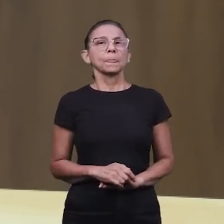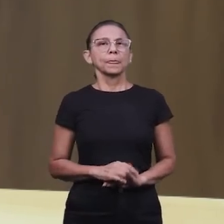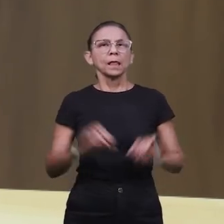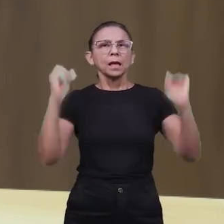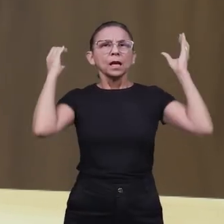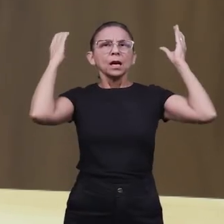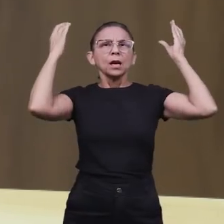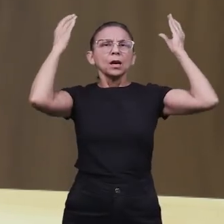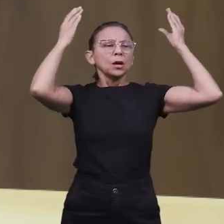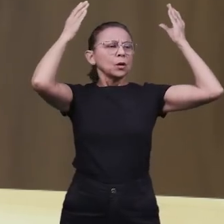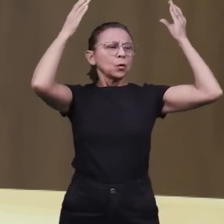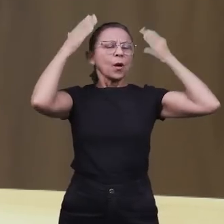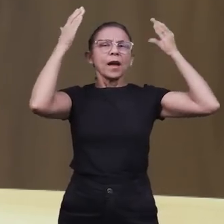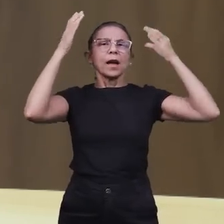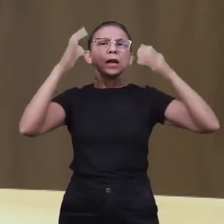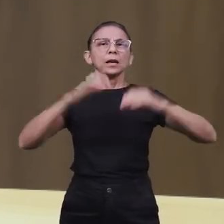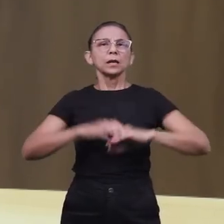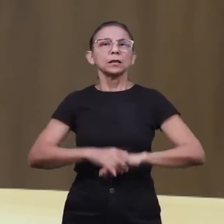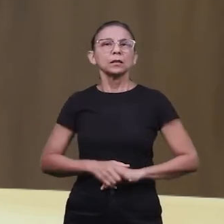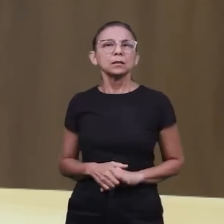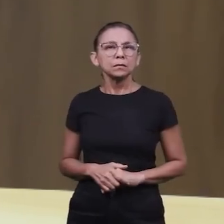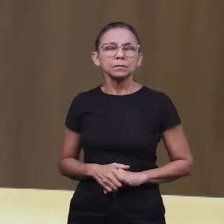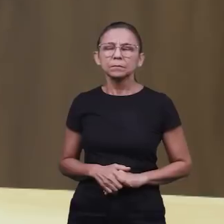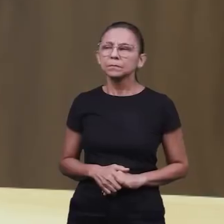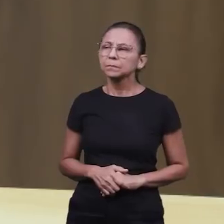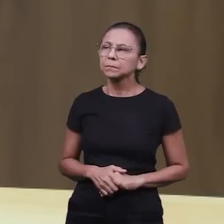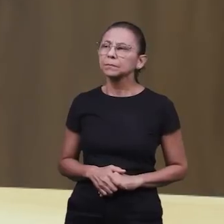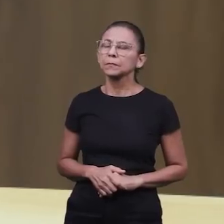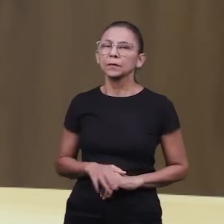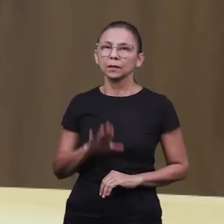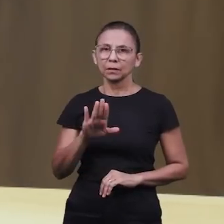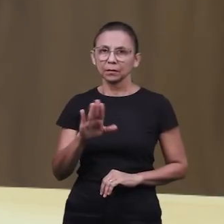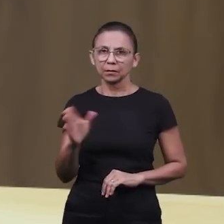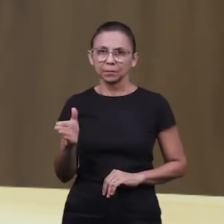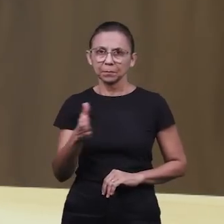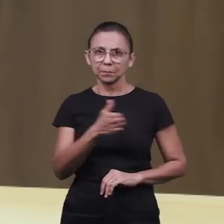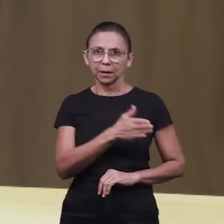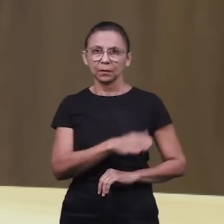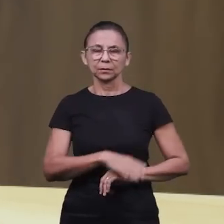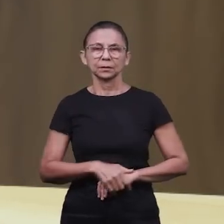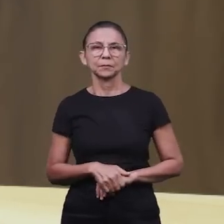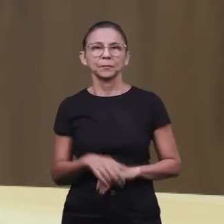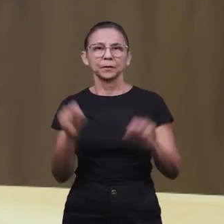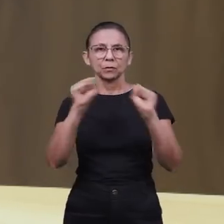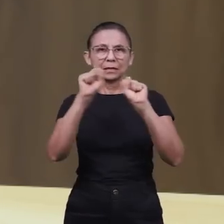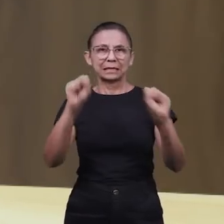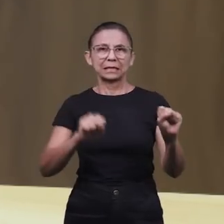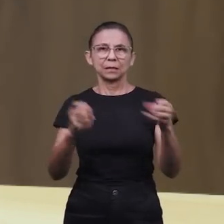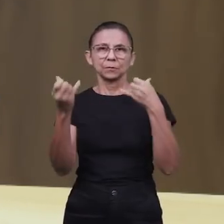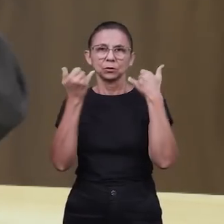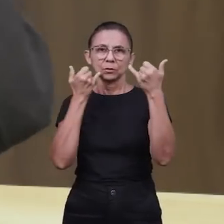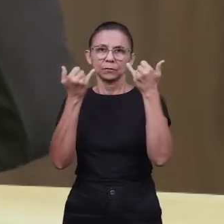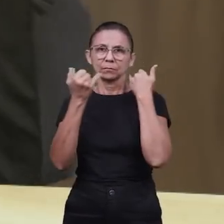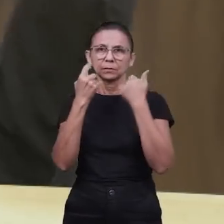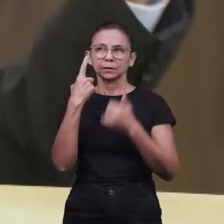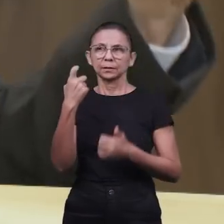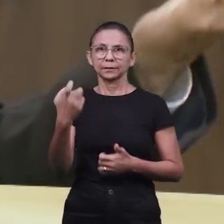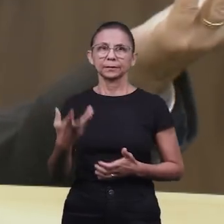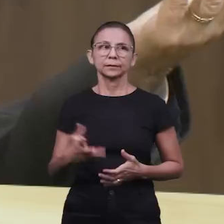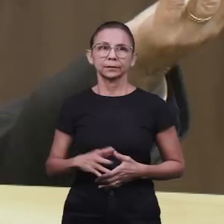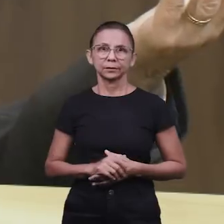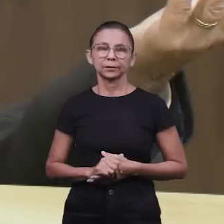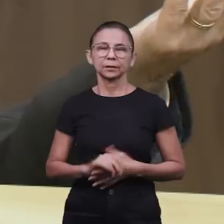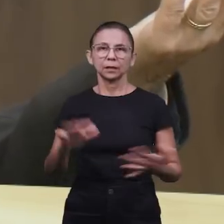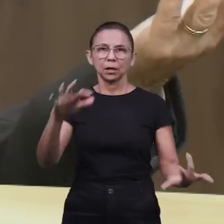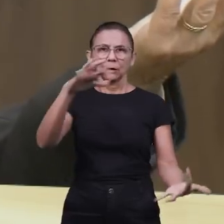eles. O sistema de informação é muito interessante, né? Porque um universo tão